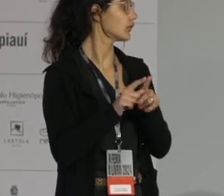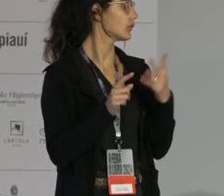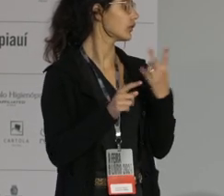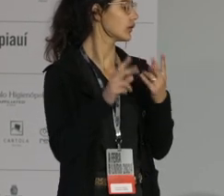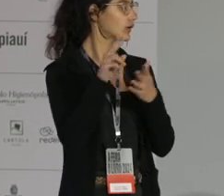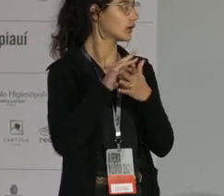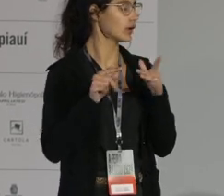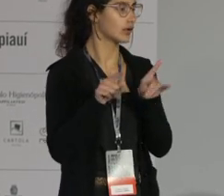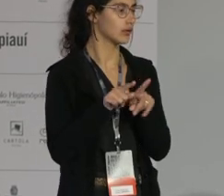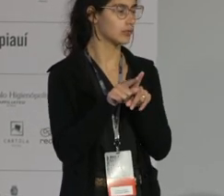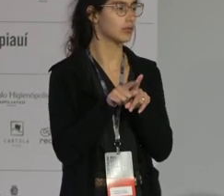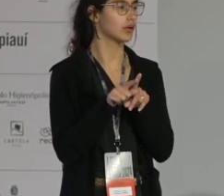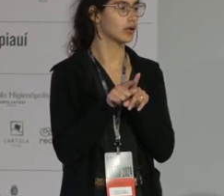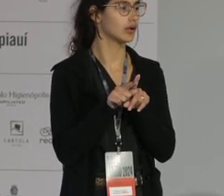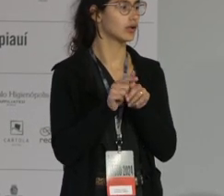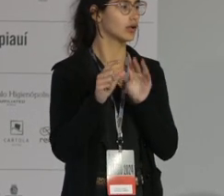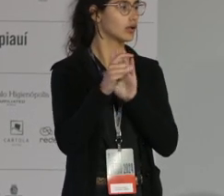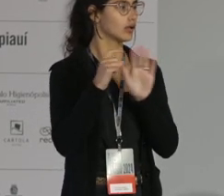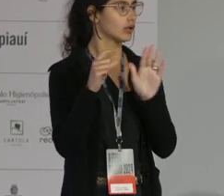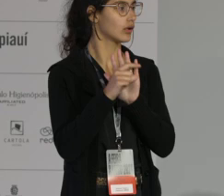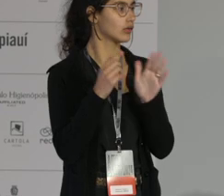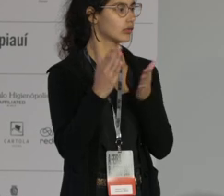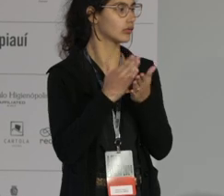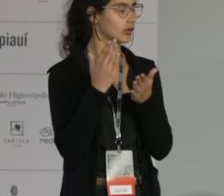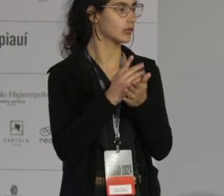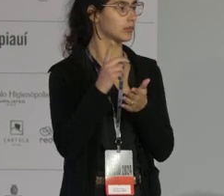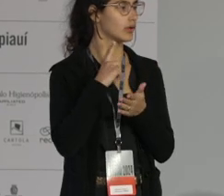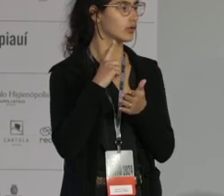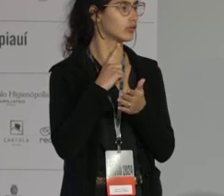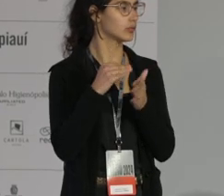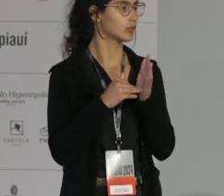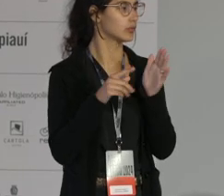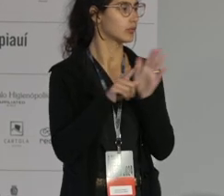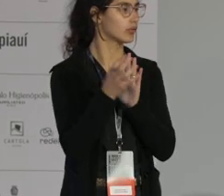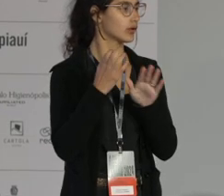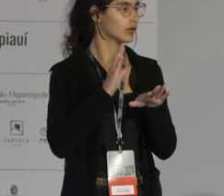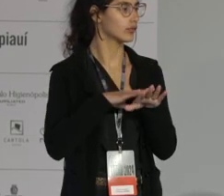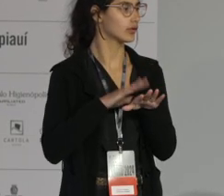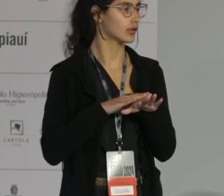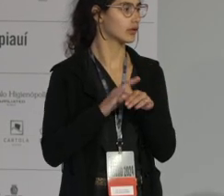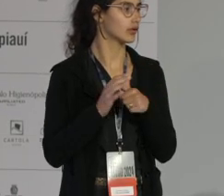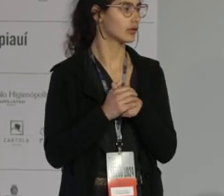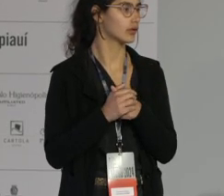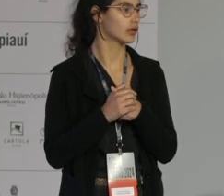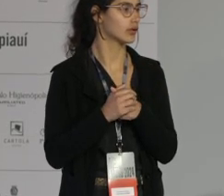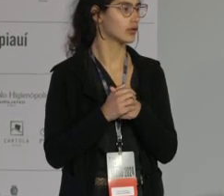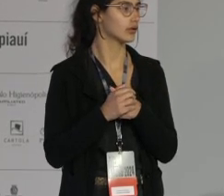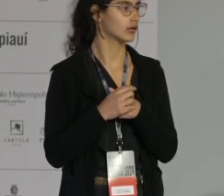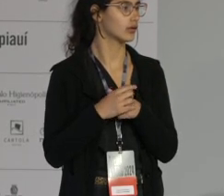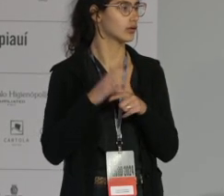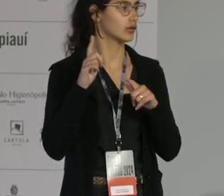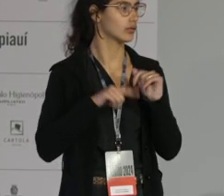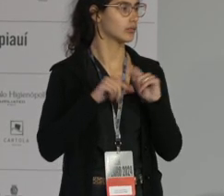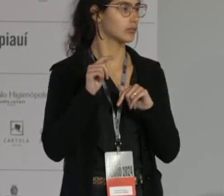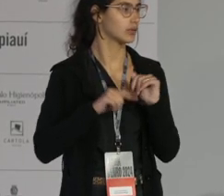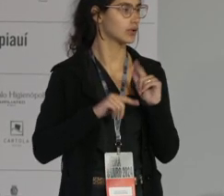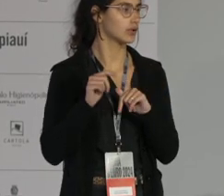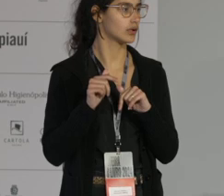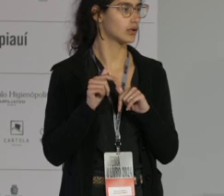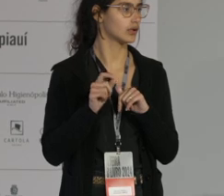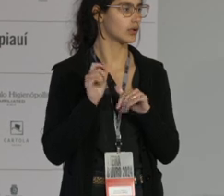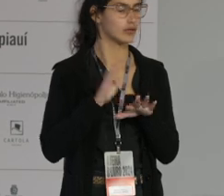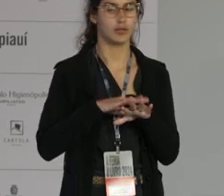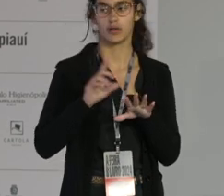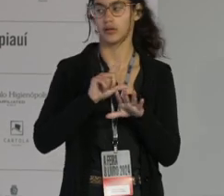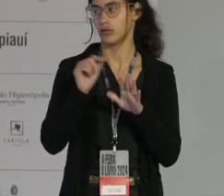lerem trechos de cada livro. Mas eu tinha uma última pergunta que eu queria fazer ainda. Que na matéria que você fez, que saiu